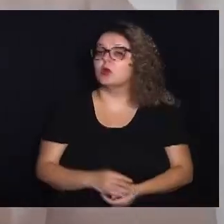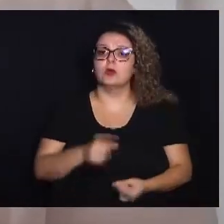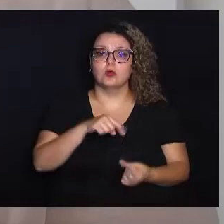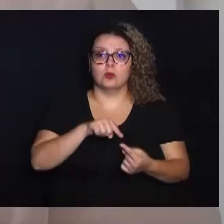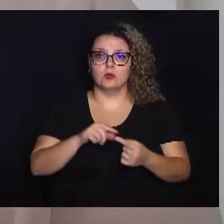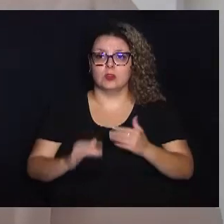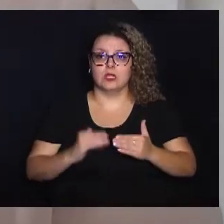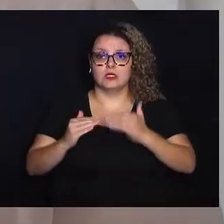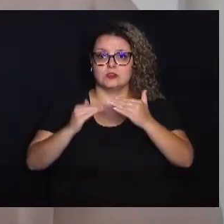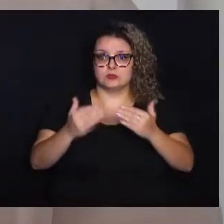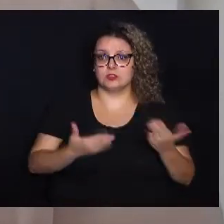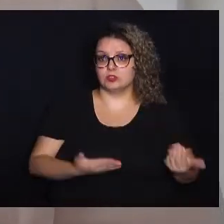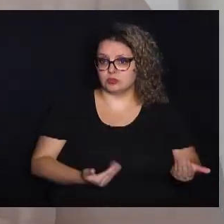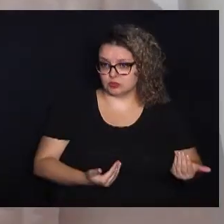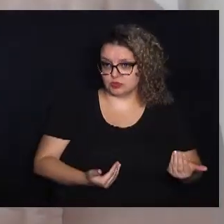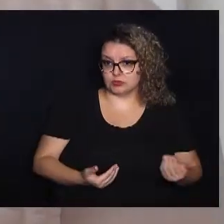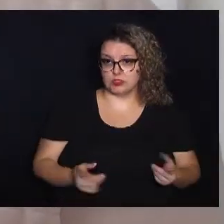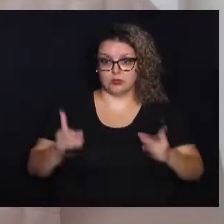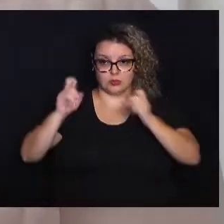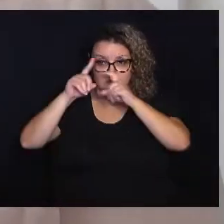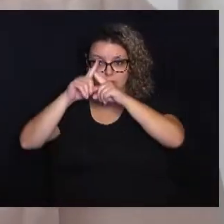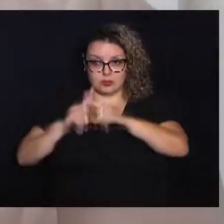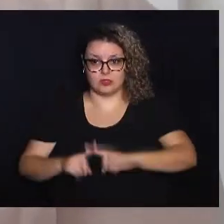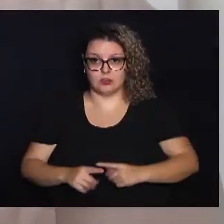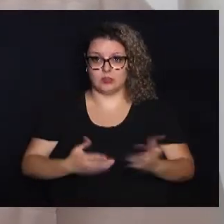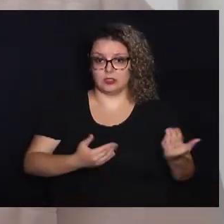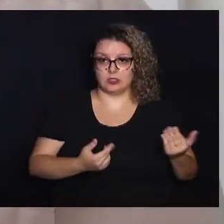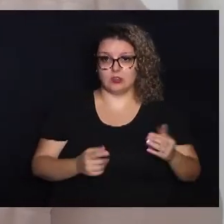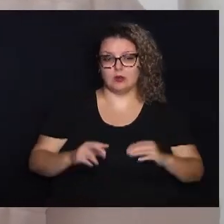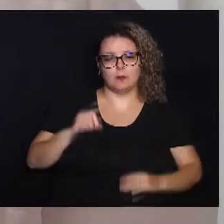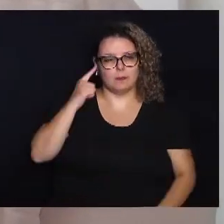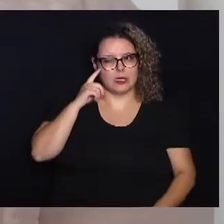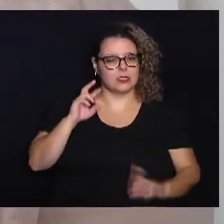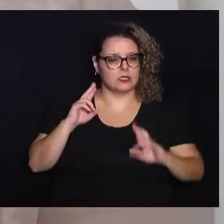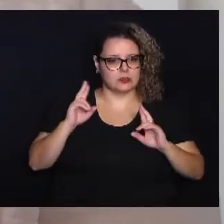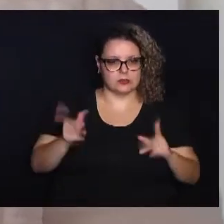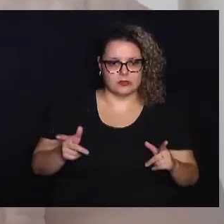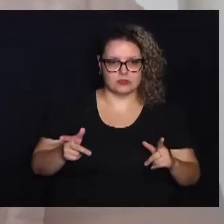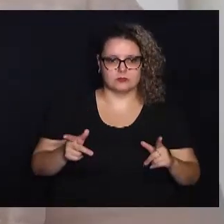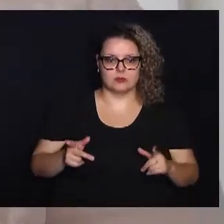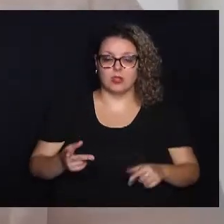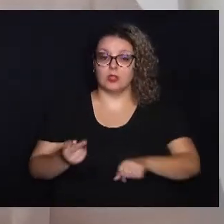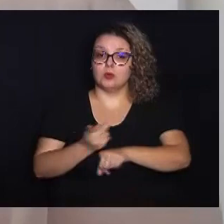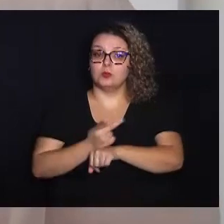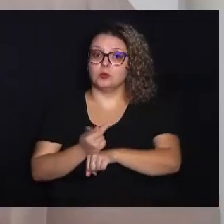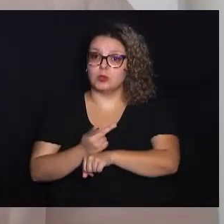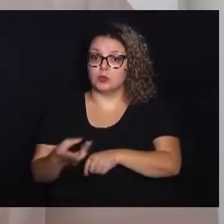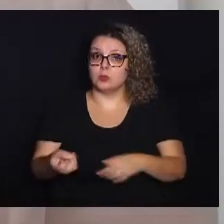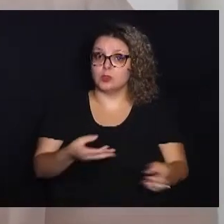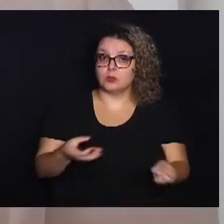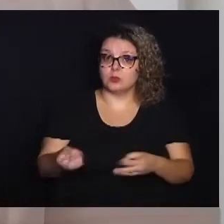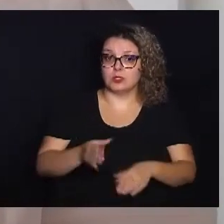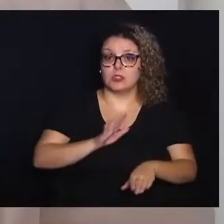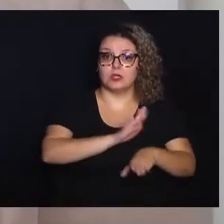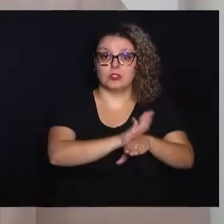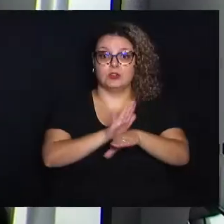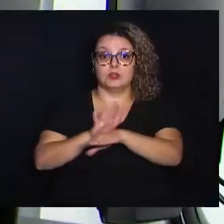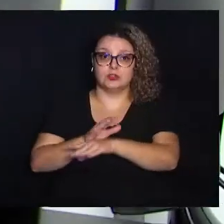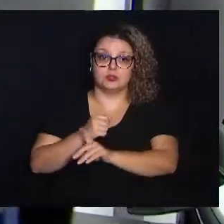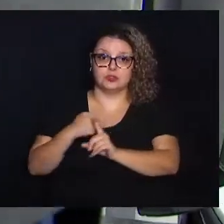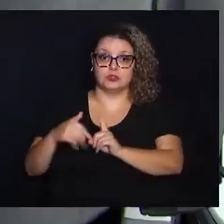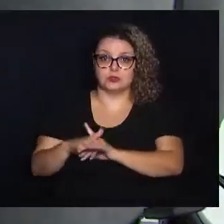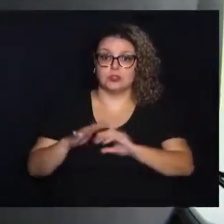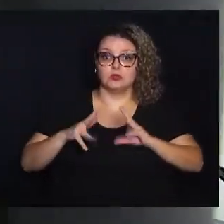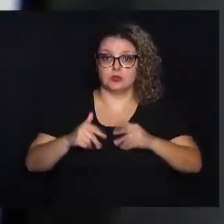objetivo é desenvolver o jovem né então desafiar o jovem a pensar fora da casinha fora da caixa né buscar novidades que ajudem a